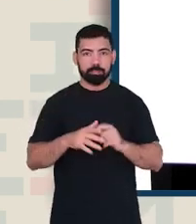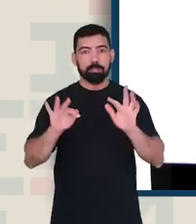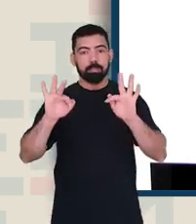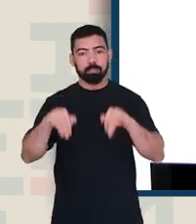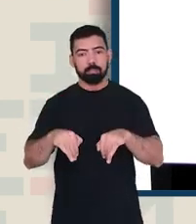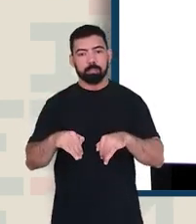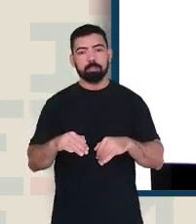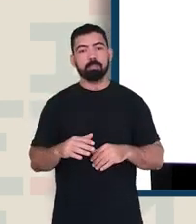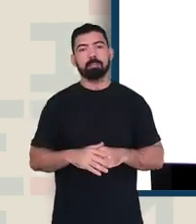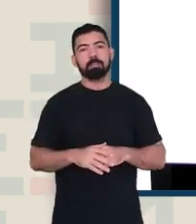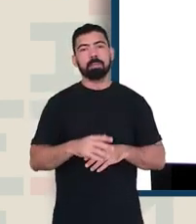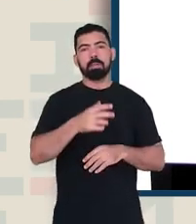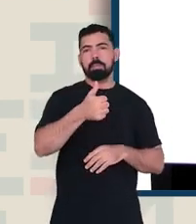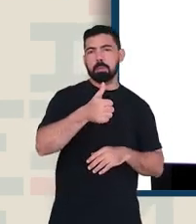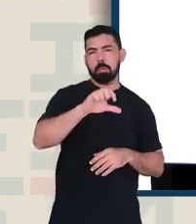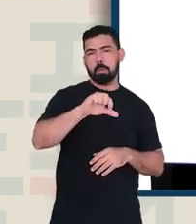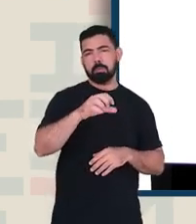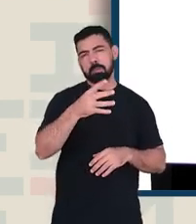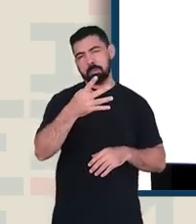termina